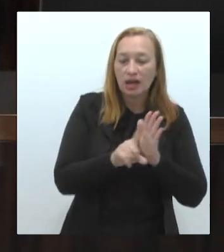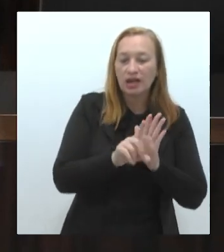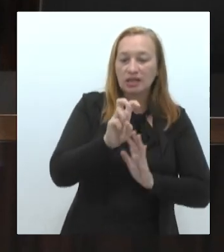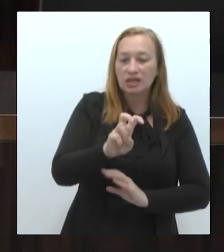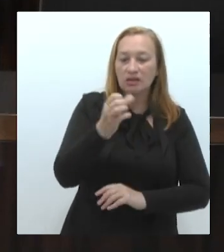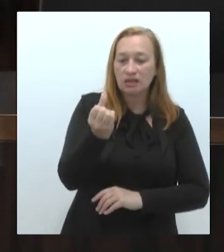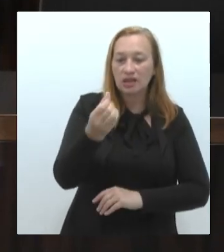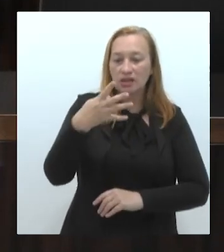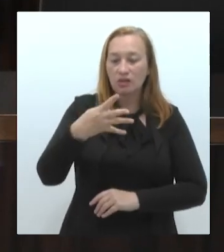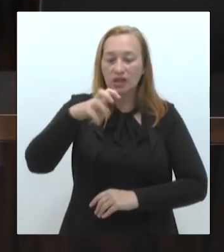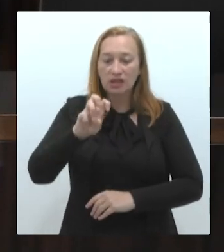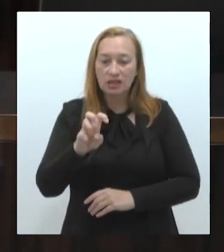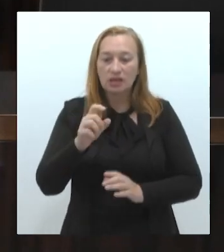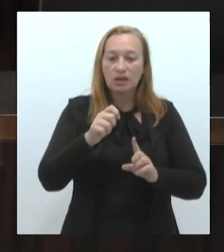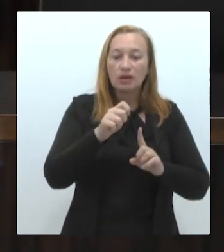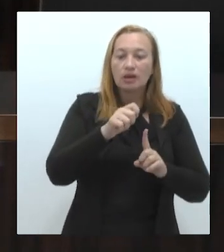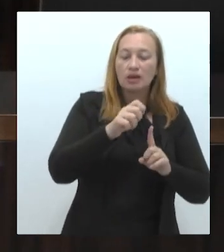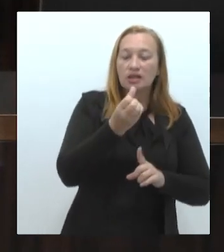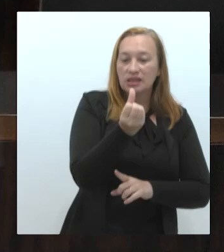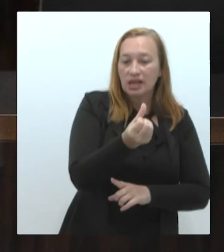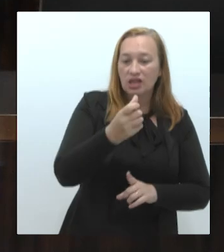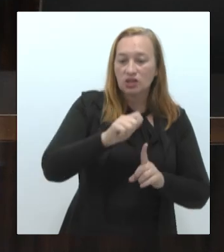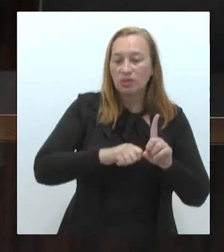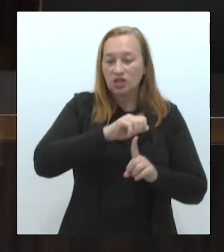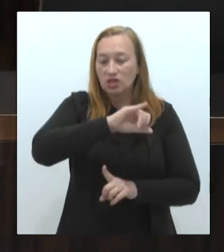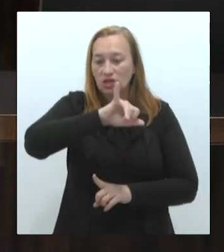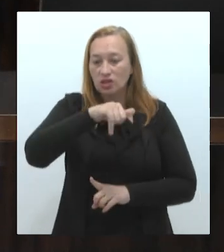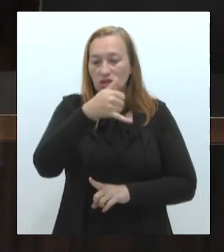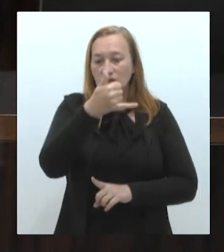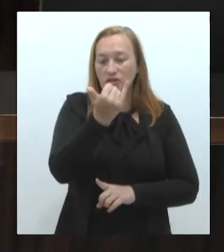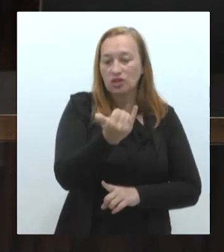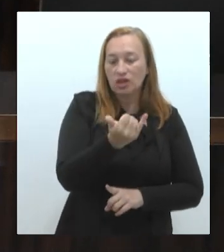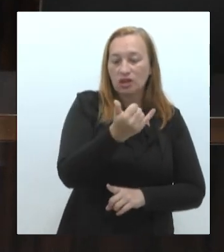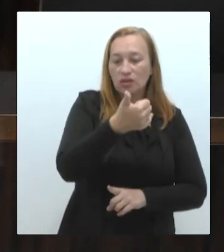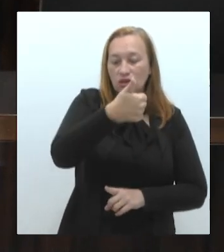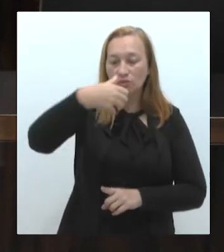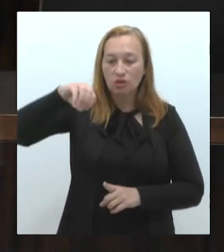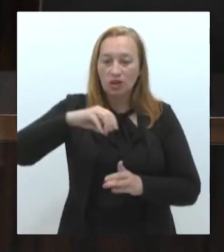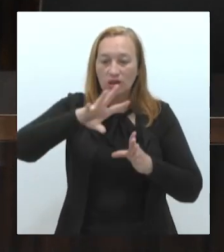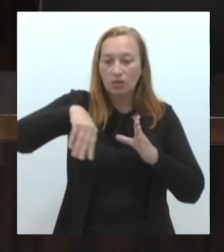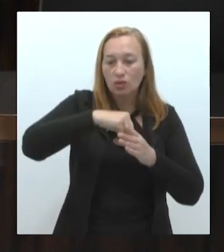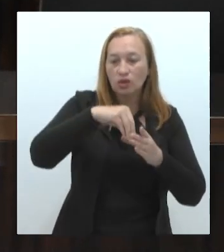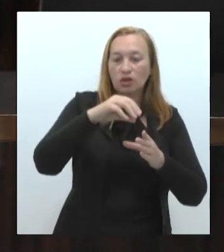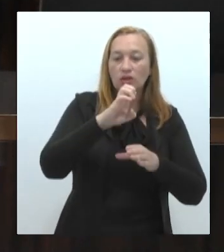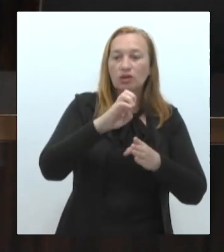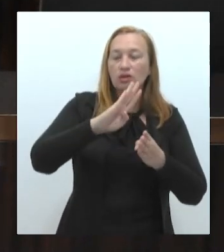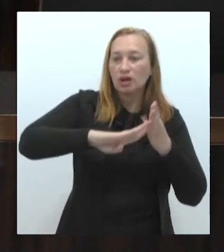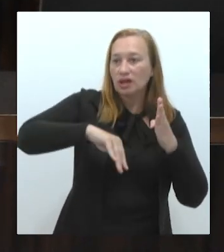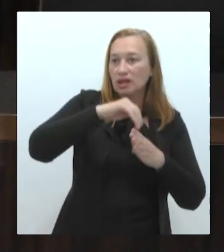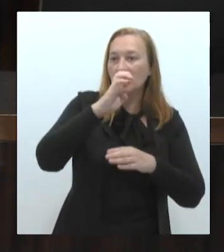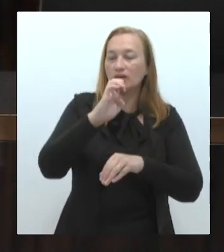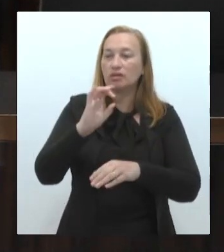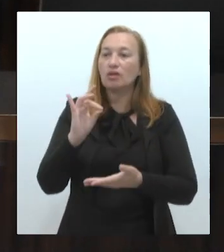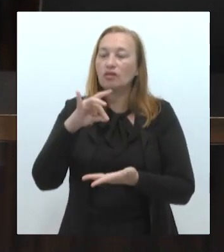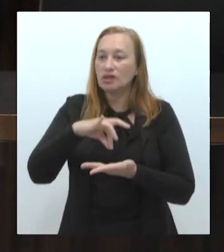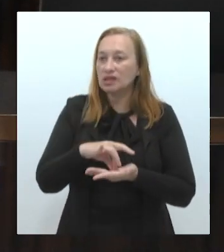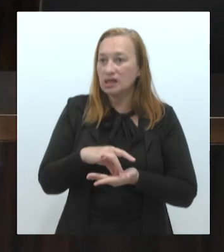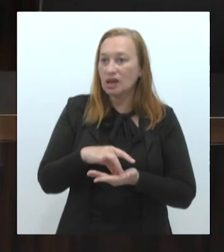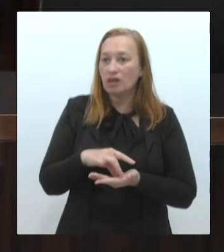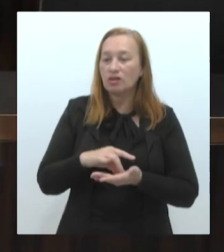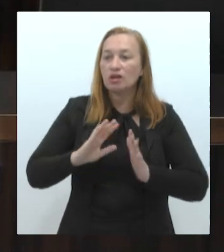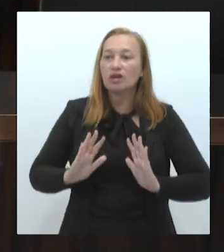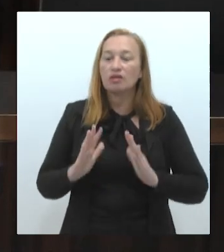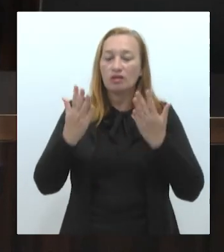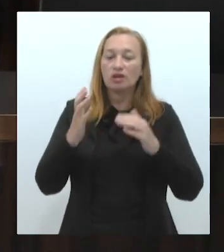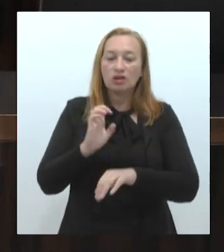lei 5.645, de 6 de janeiro de 2010, para incluir no calendário oficial de eventos do